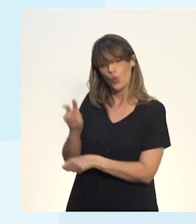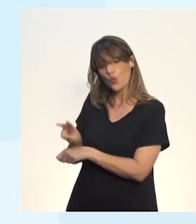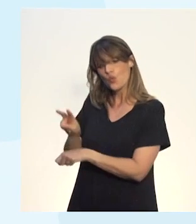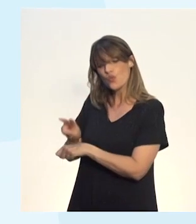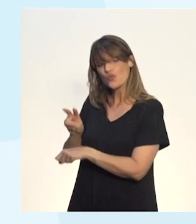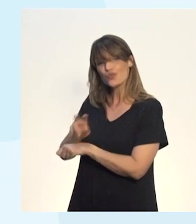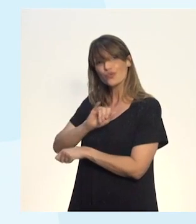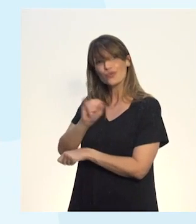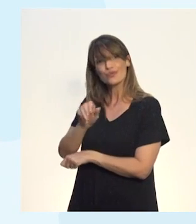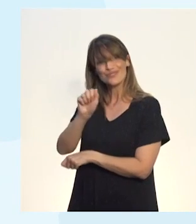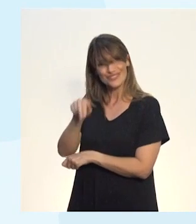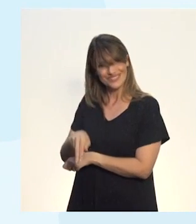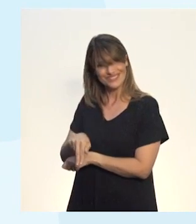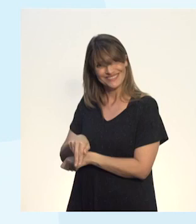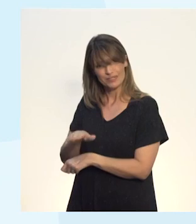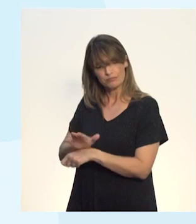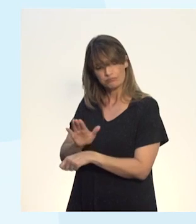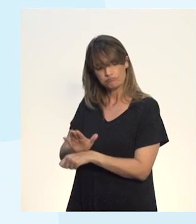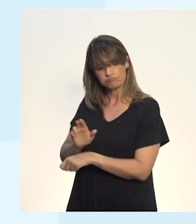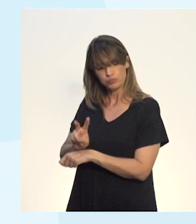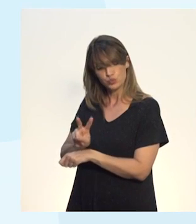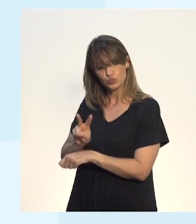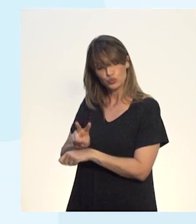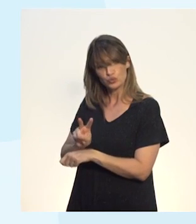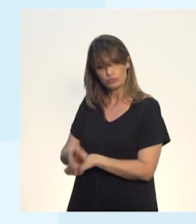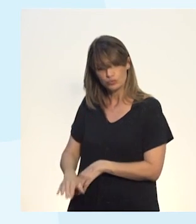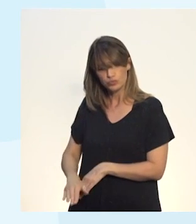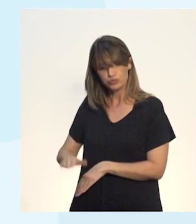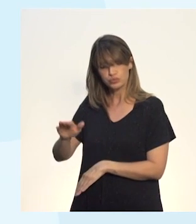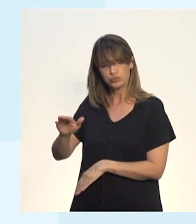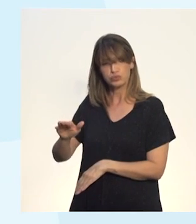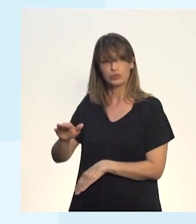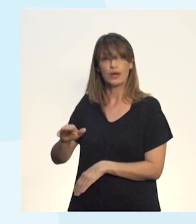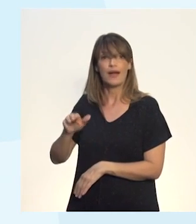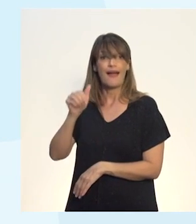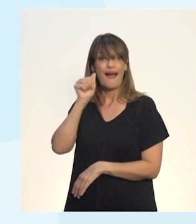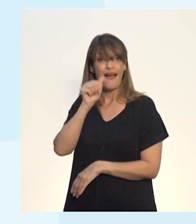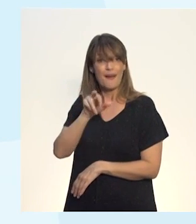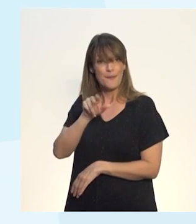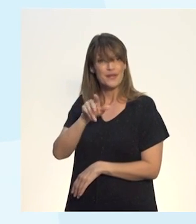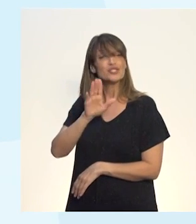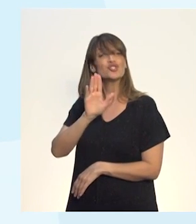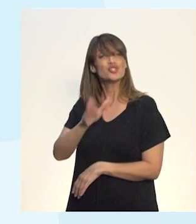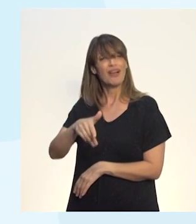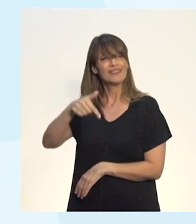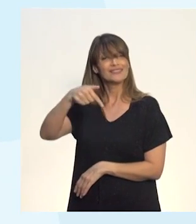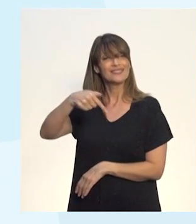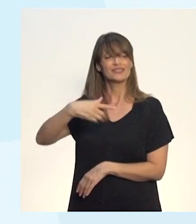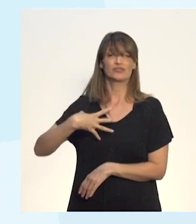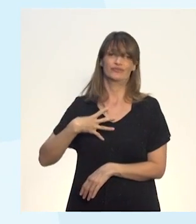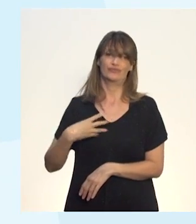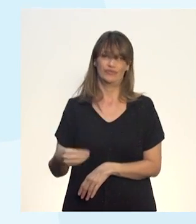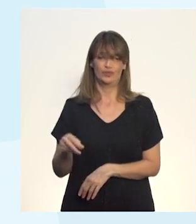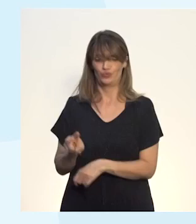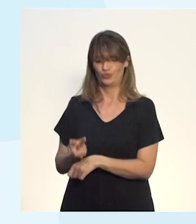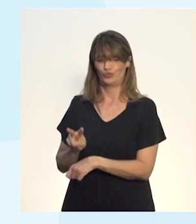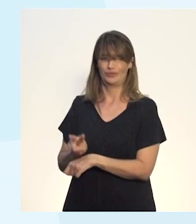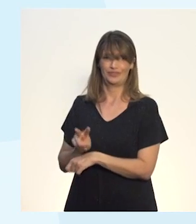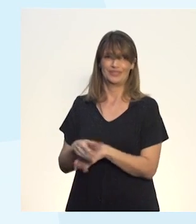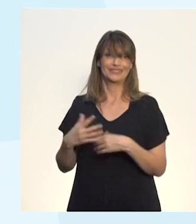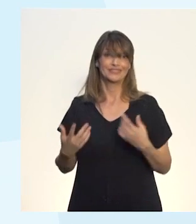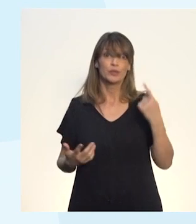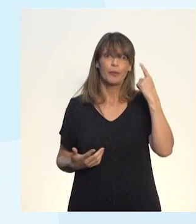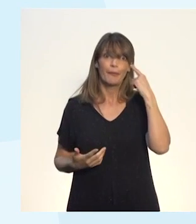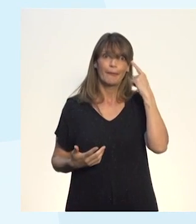Valjean, por seu lado, já tinha 7 filhos para criar. Então, vocês imaginem,